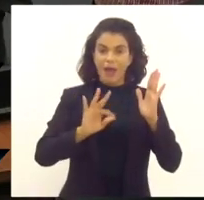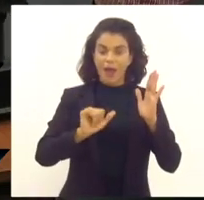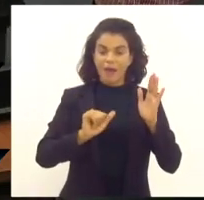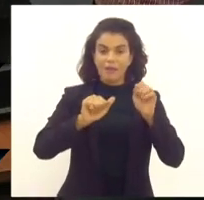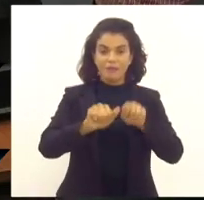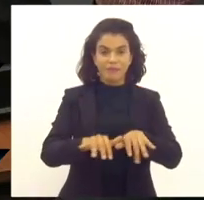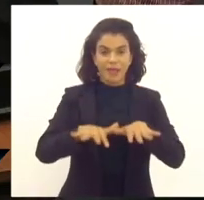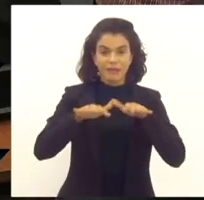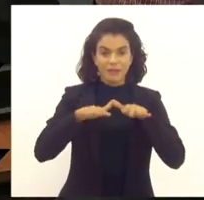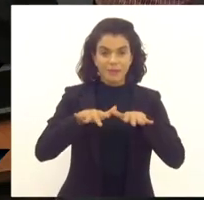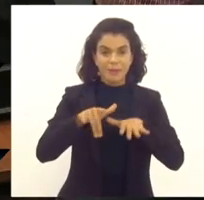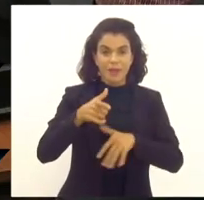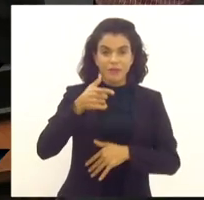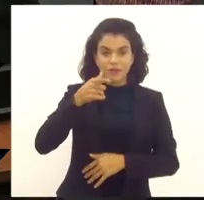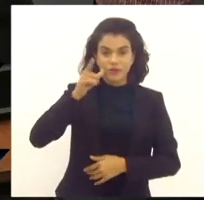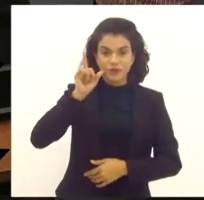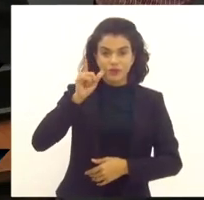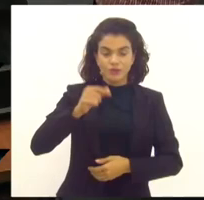anterior